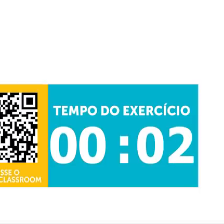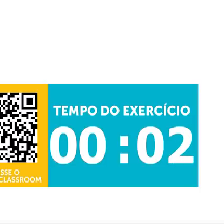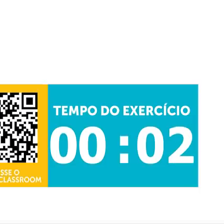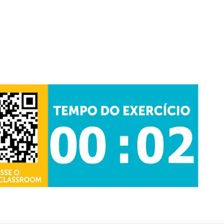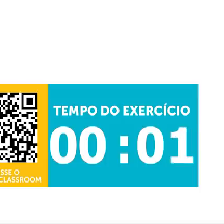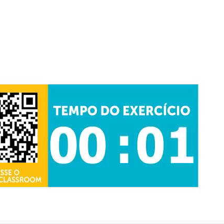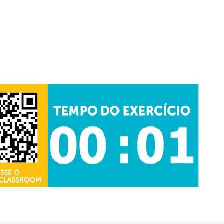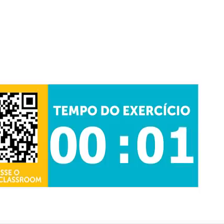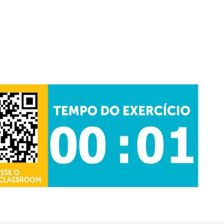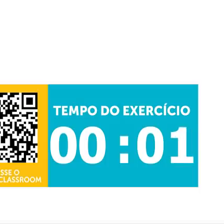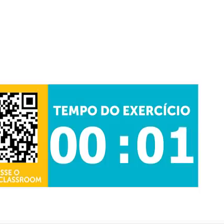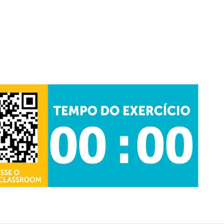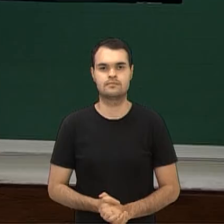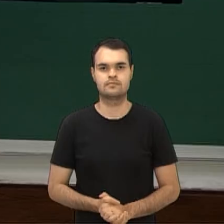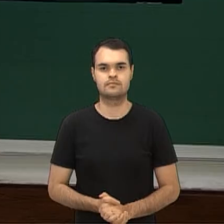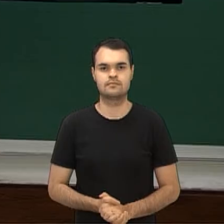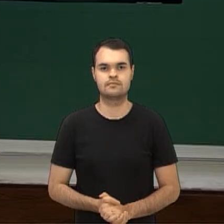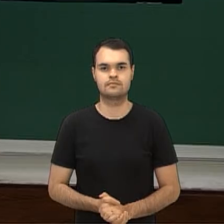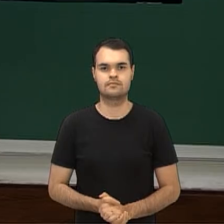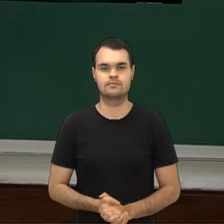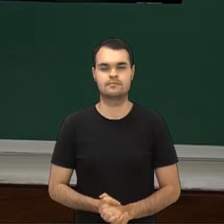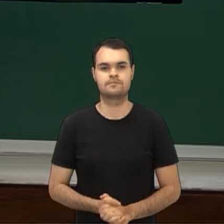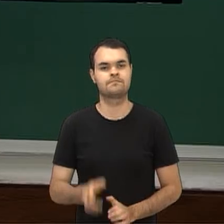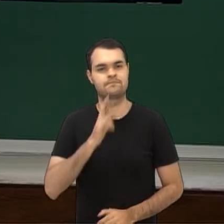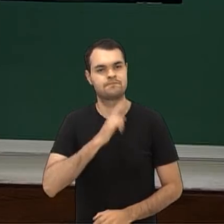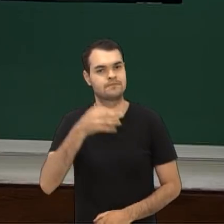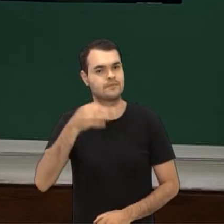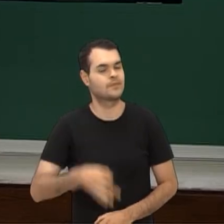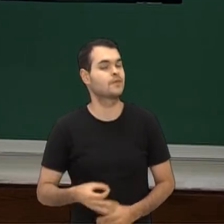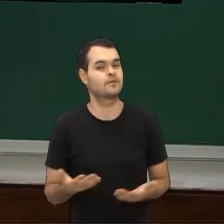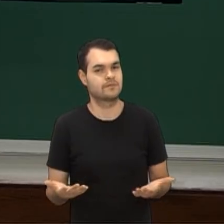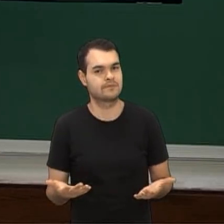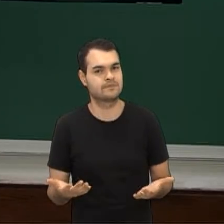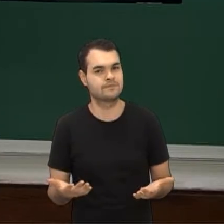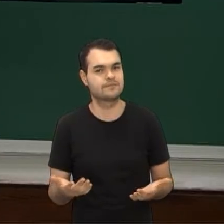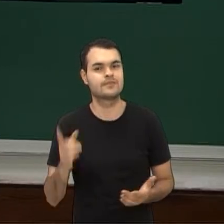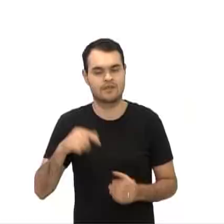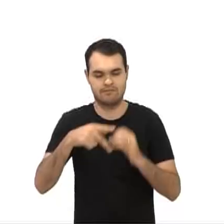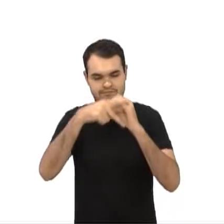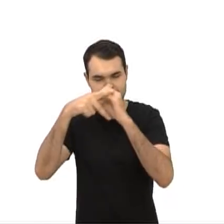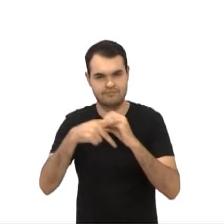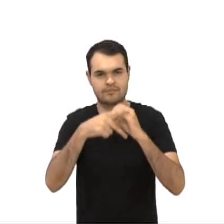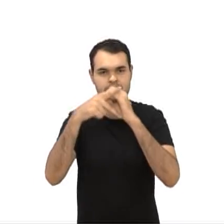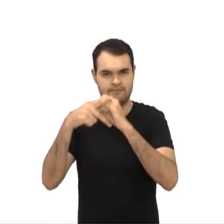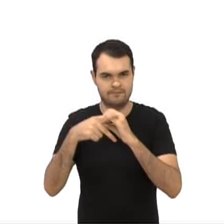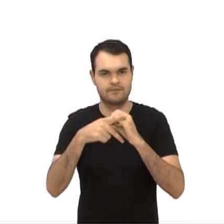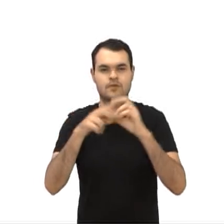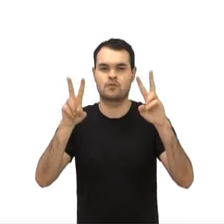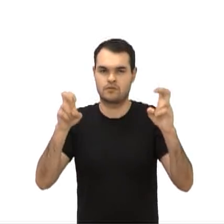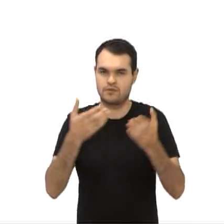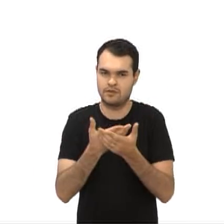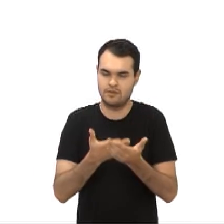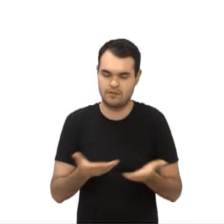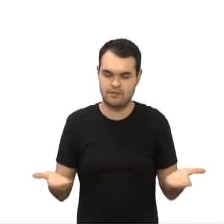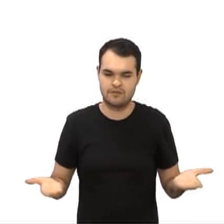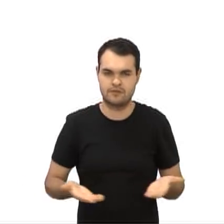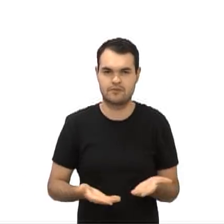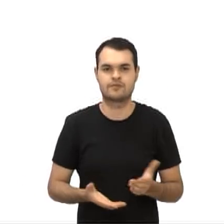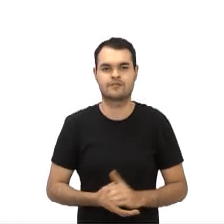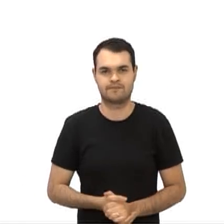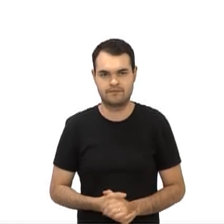porque essas fezes são importantíssimas para a manutenção do equilíbrio do ecossistema